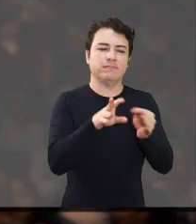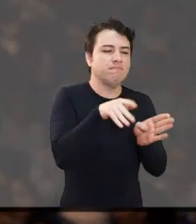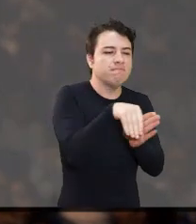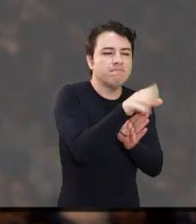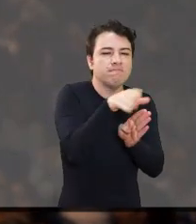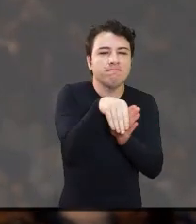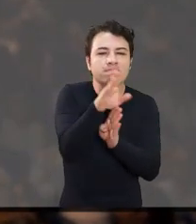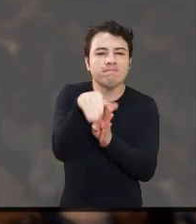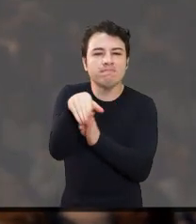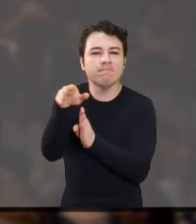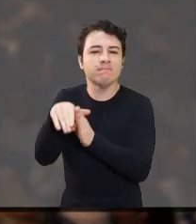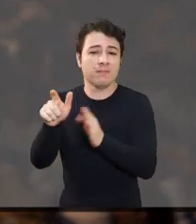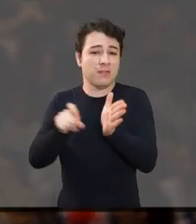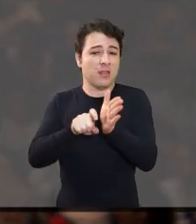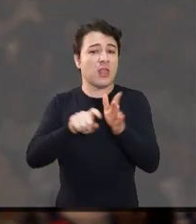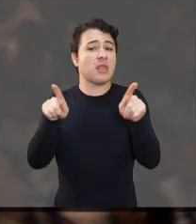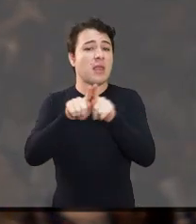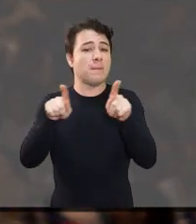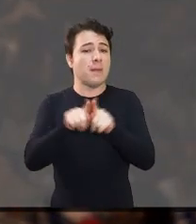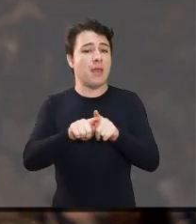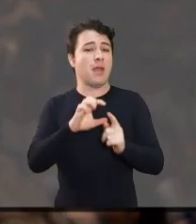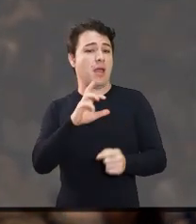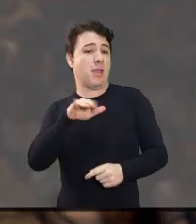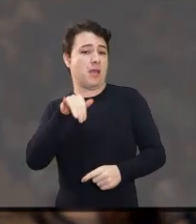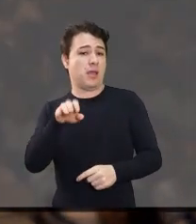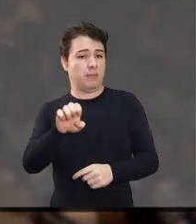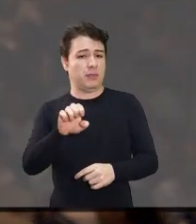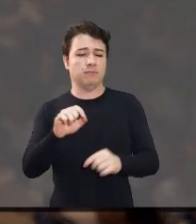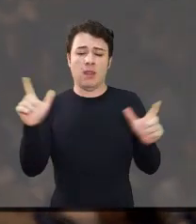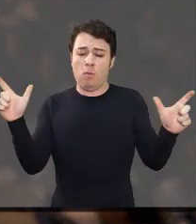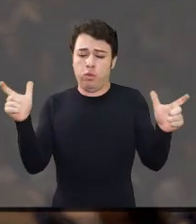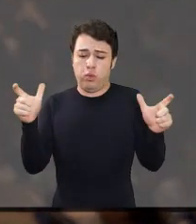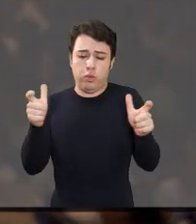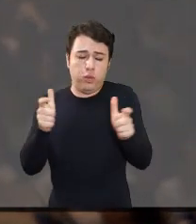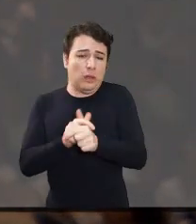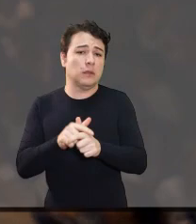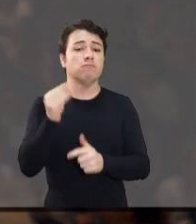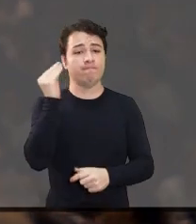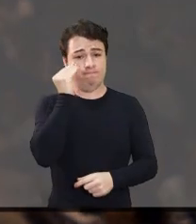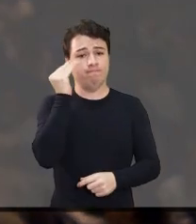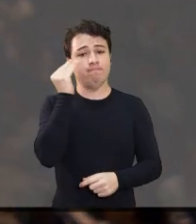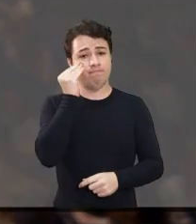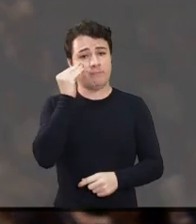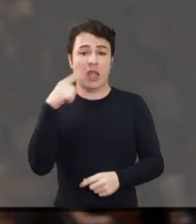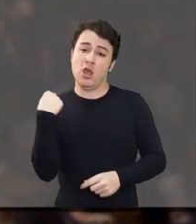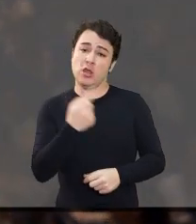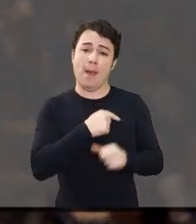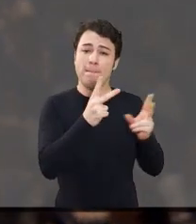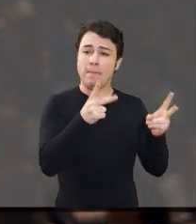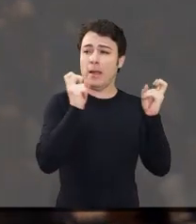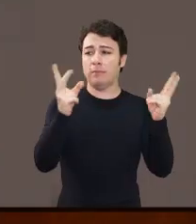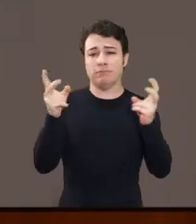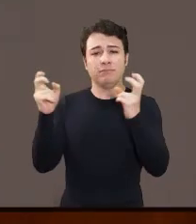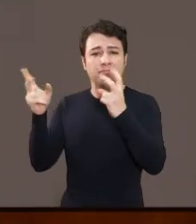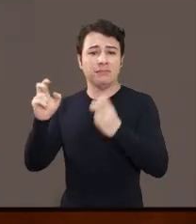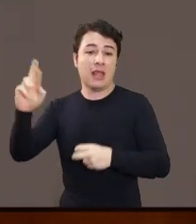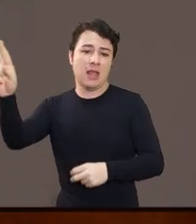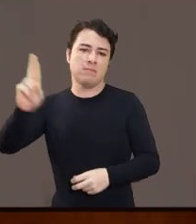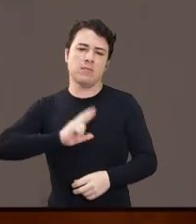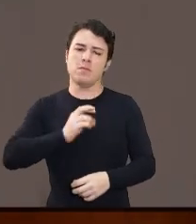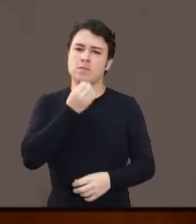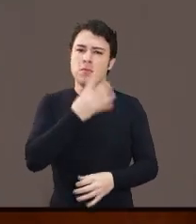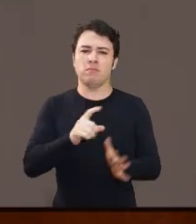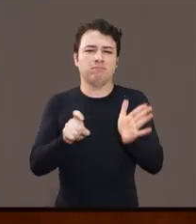conotação de auxiliar cada vez mais o poder público a tentar conter o avanço das drogas e da criminalidade. Tem um